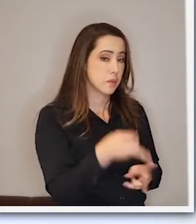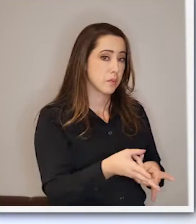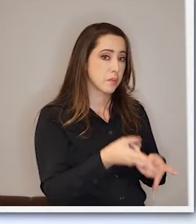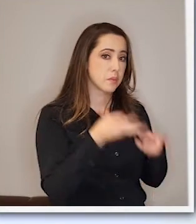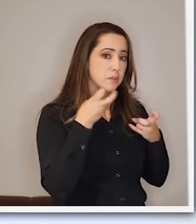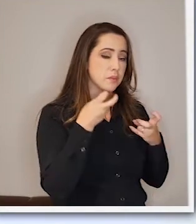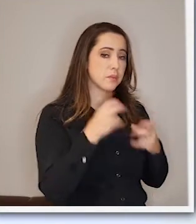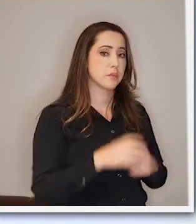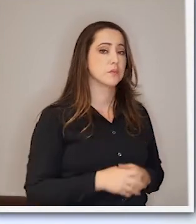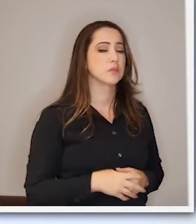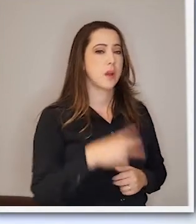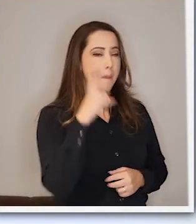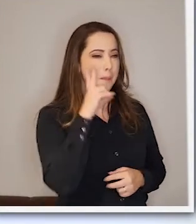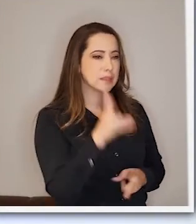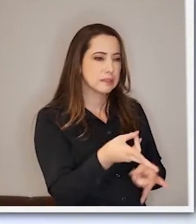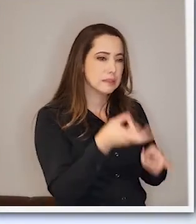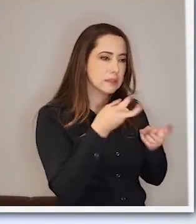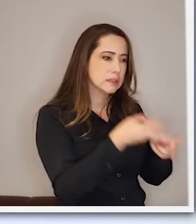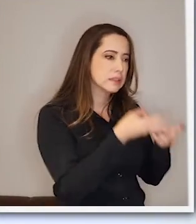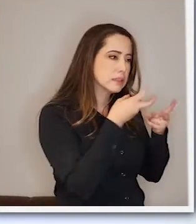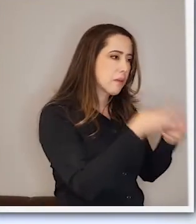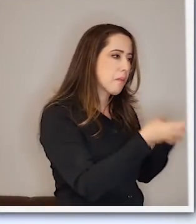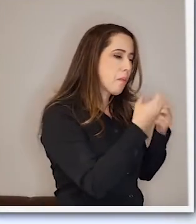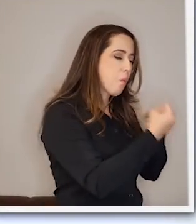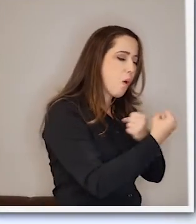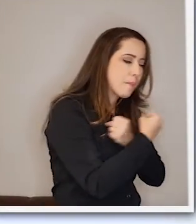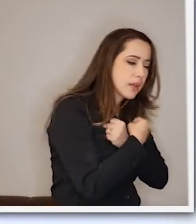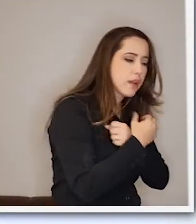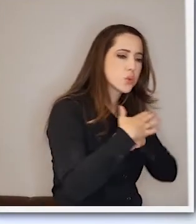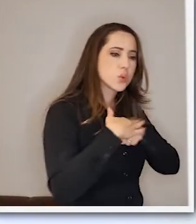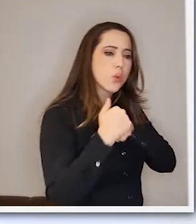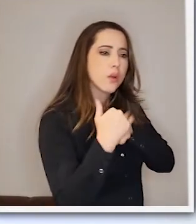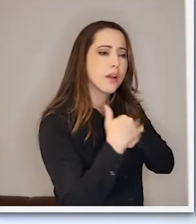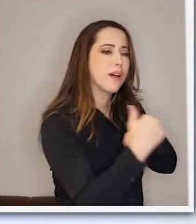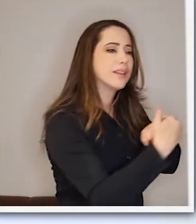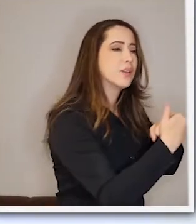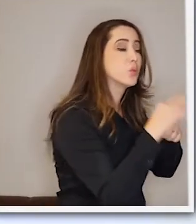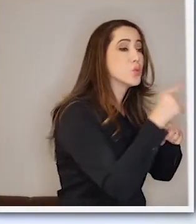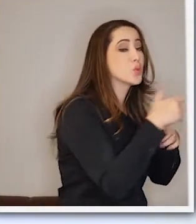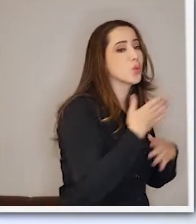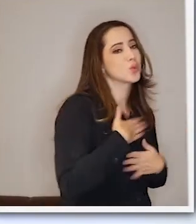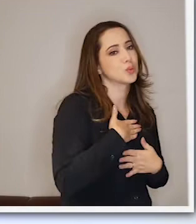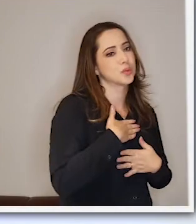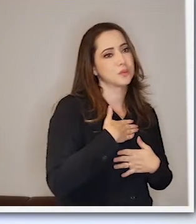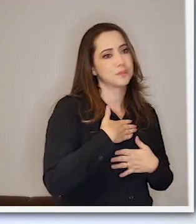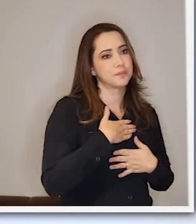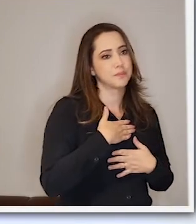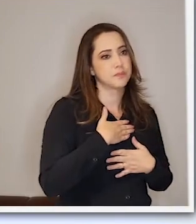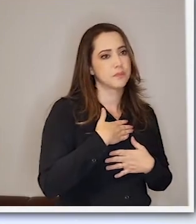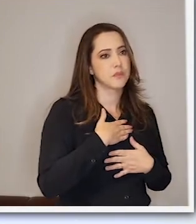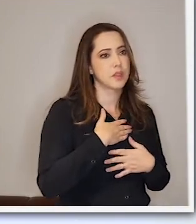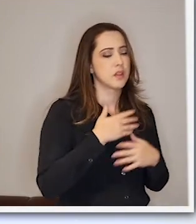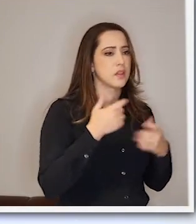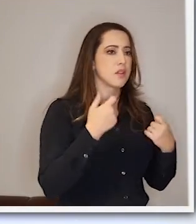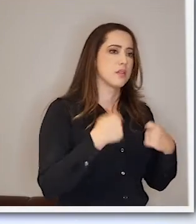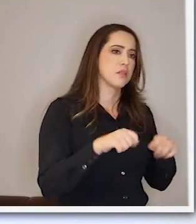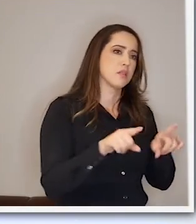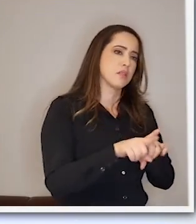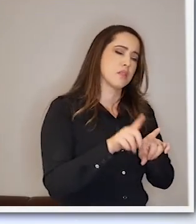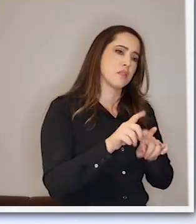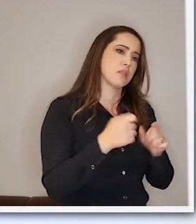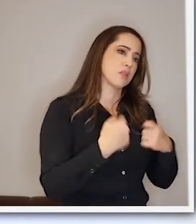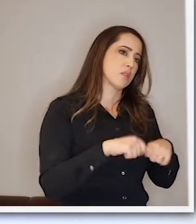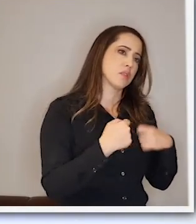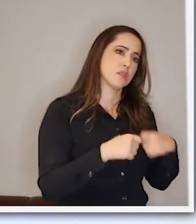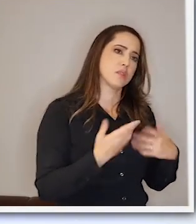Elisângela. Só que eu começo a ganhar o carinho, a consideração, o abraço de todas